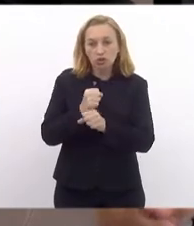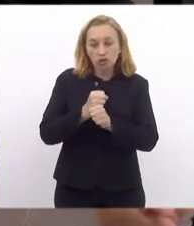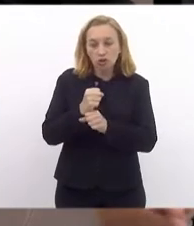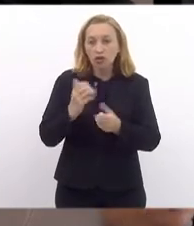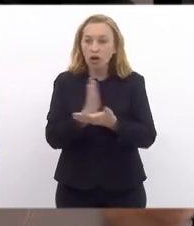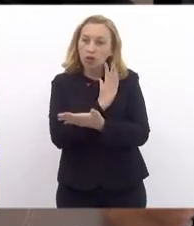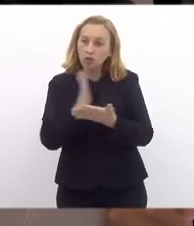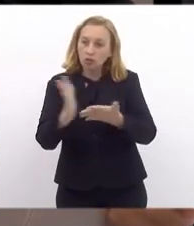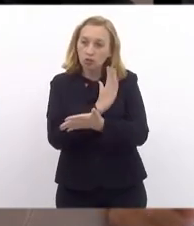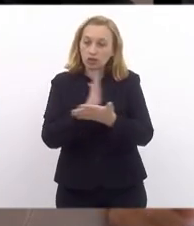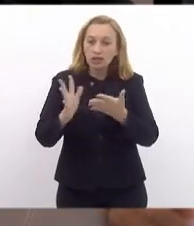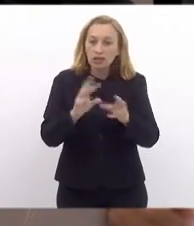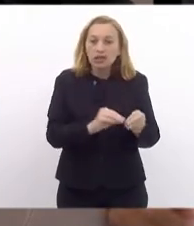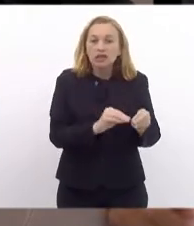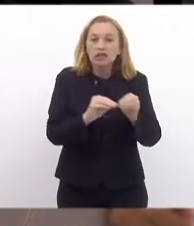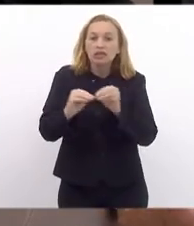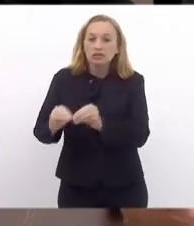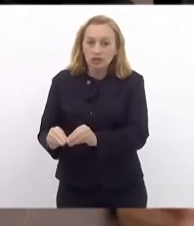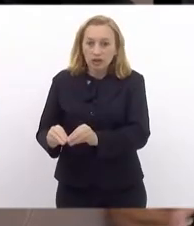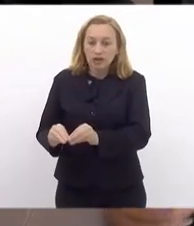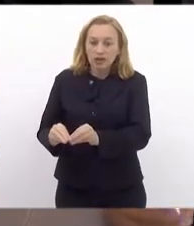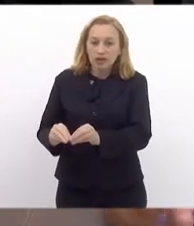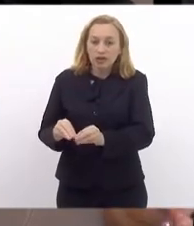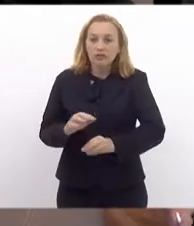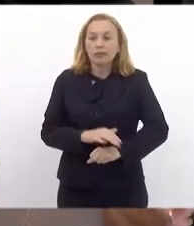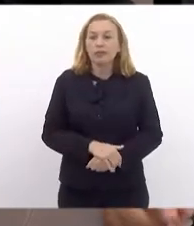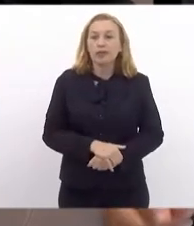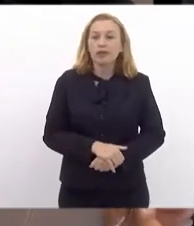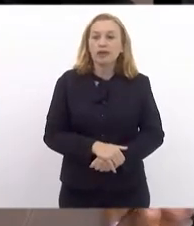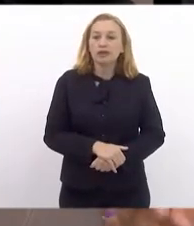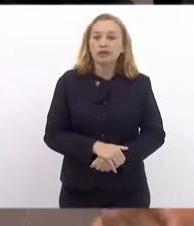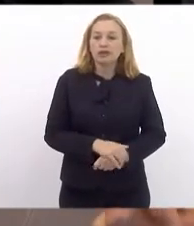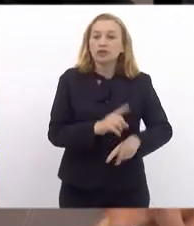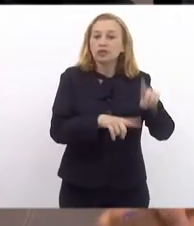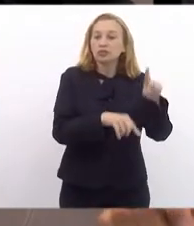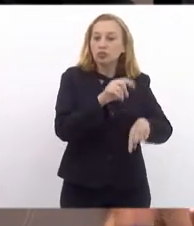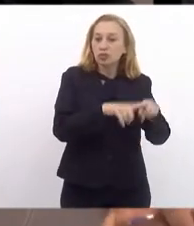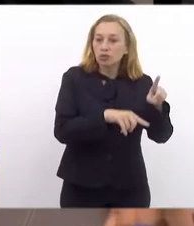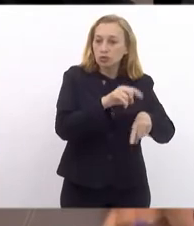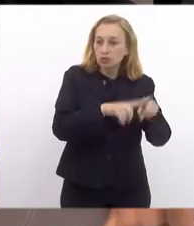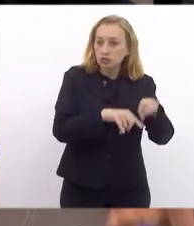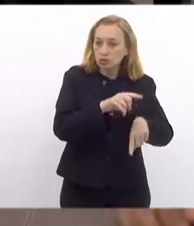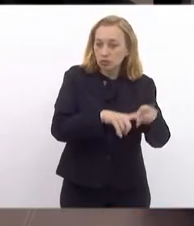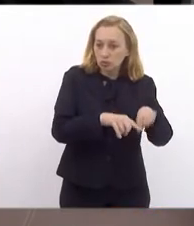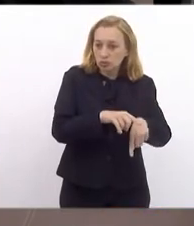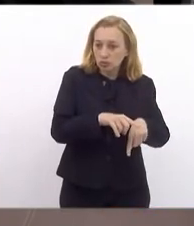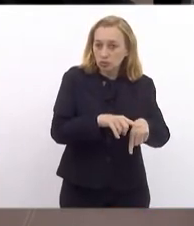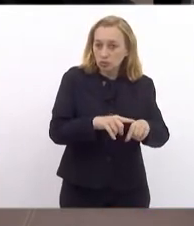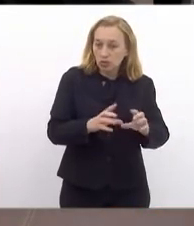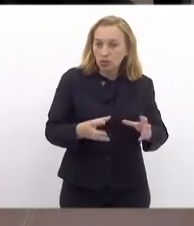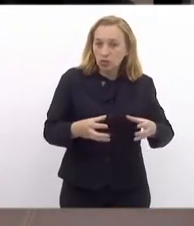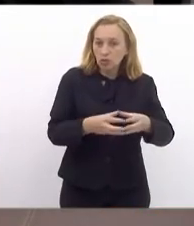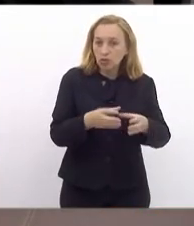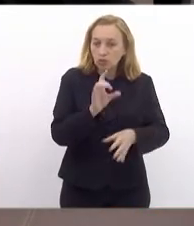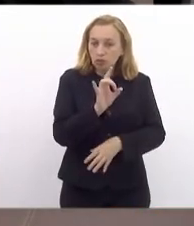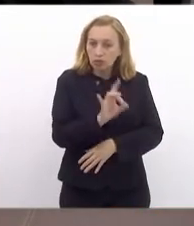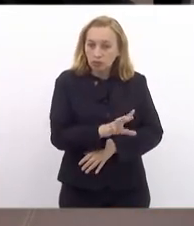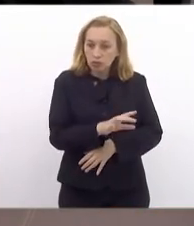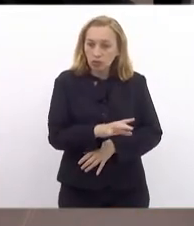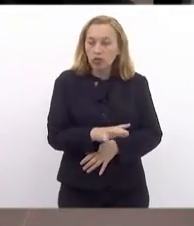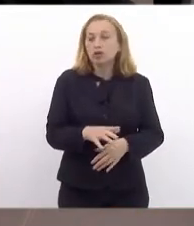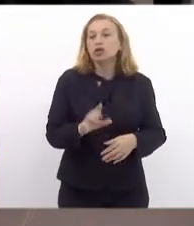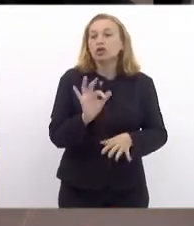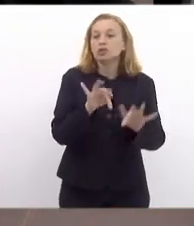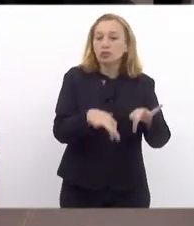interpretação da transferência de mercadorias entre estabelecimentos do mesmo grupo e por